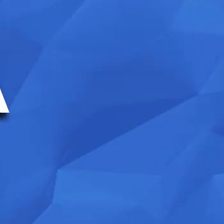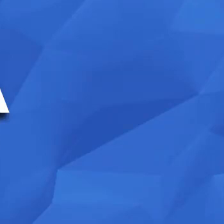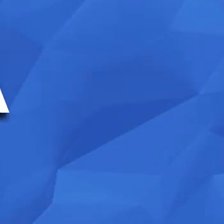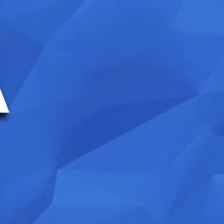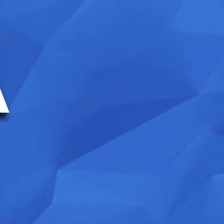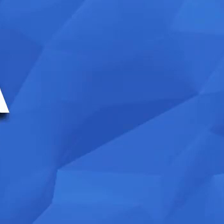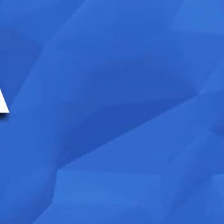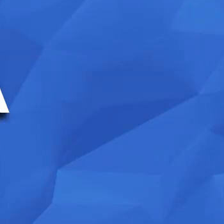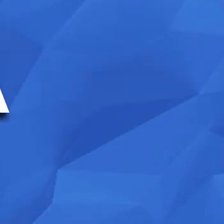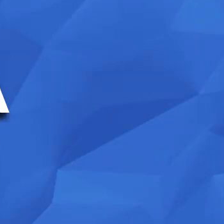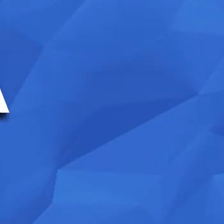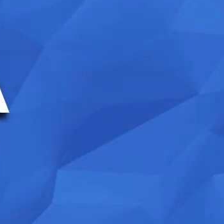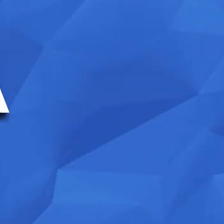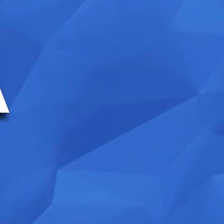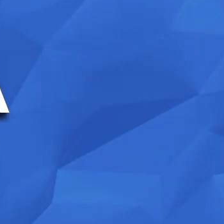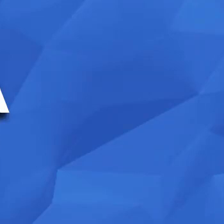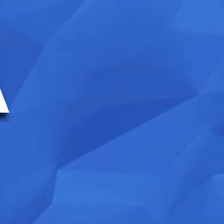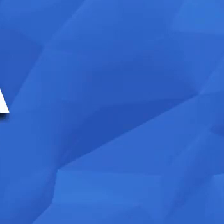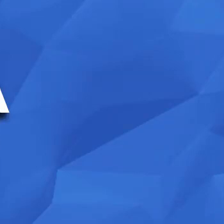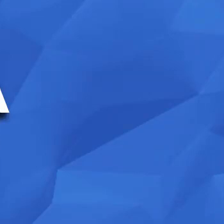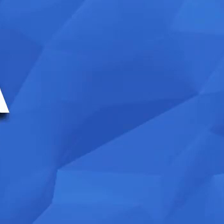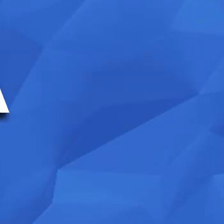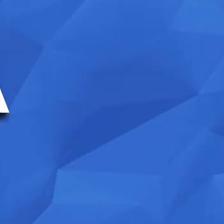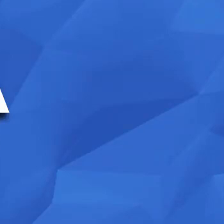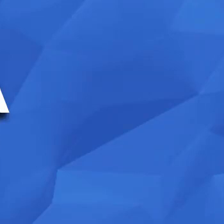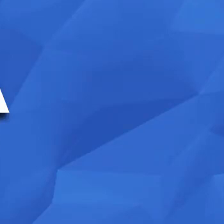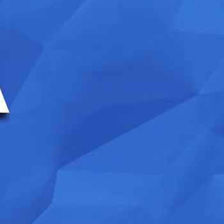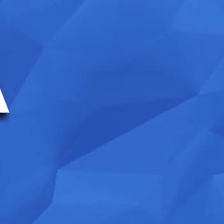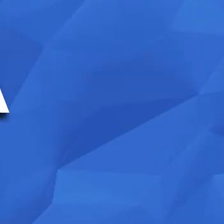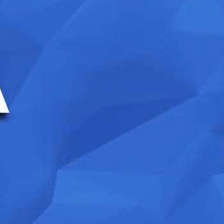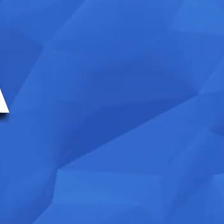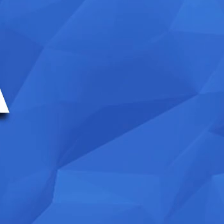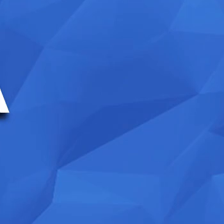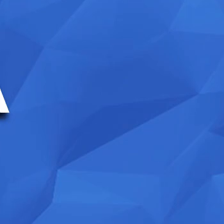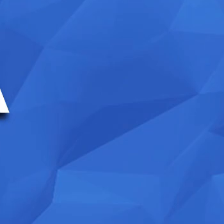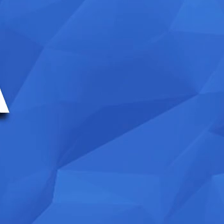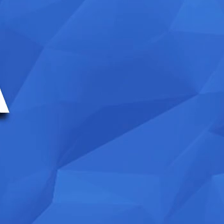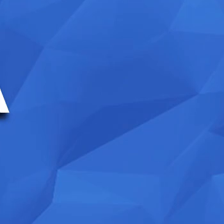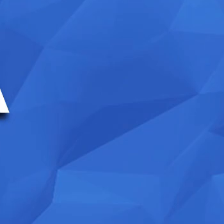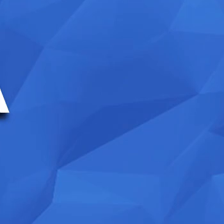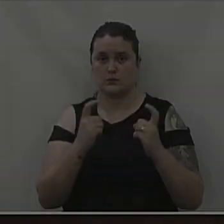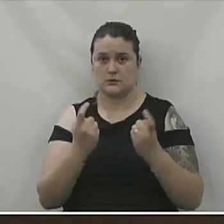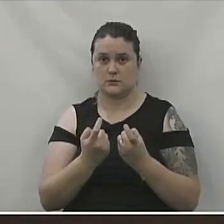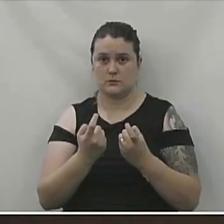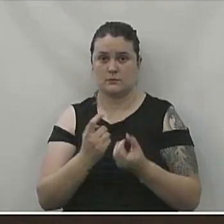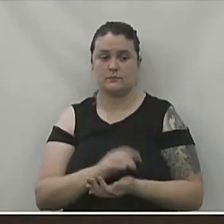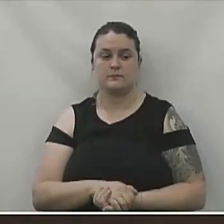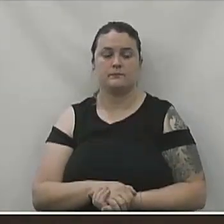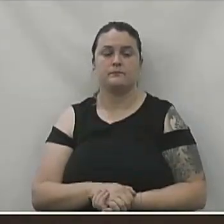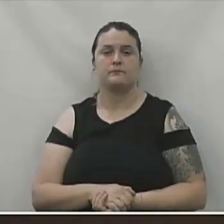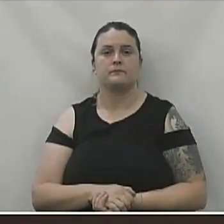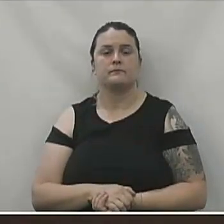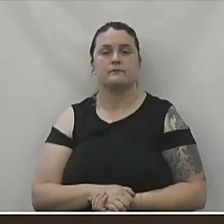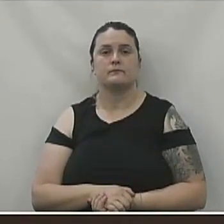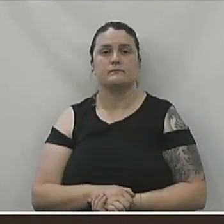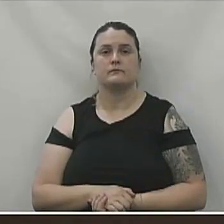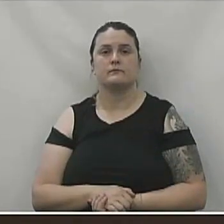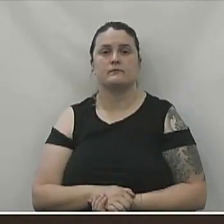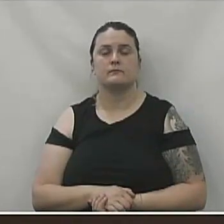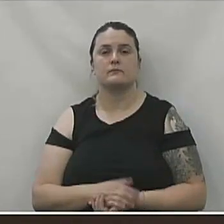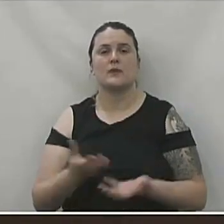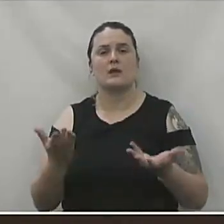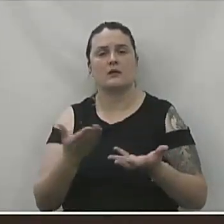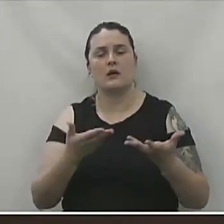E aí E aí bom então gostaria